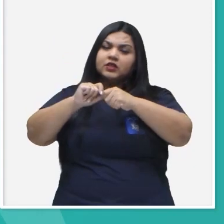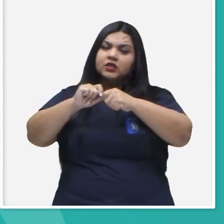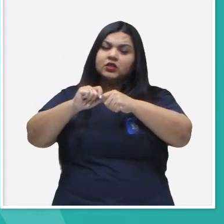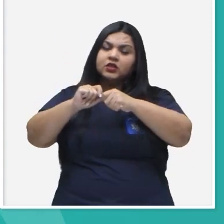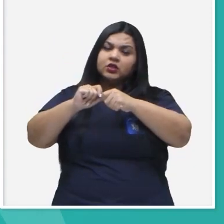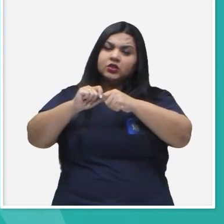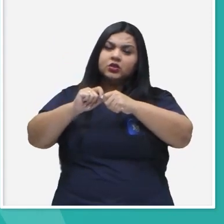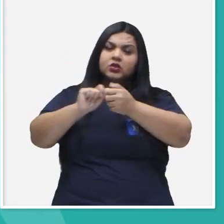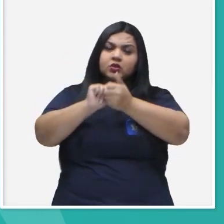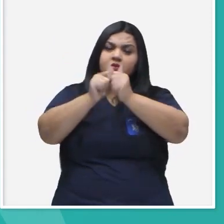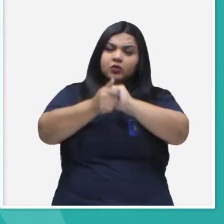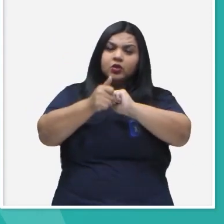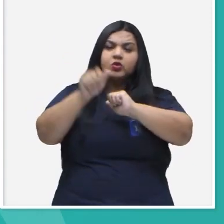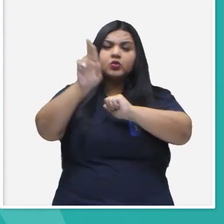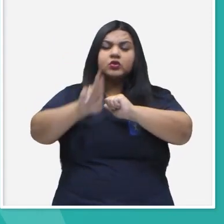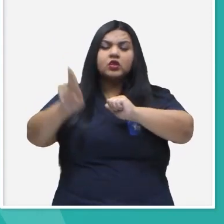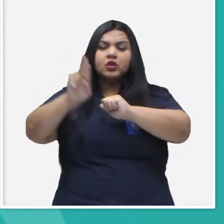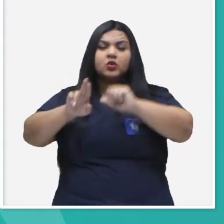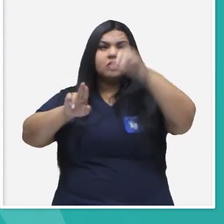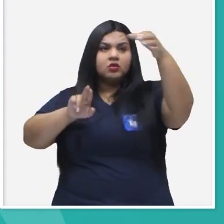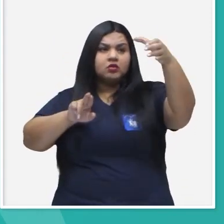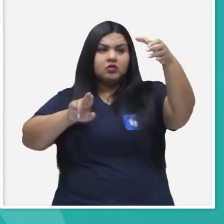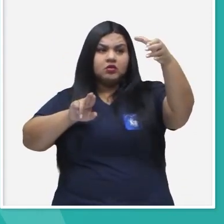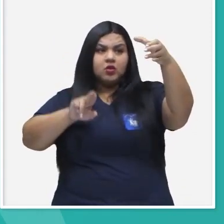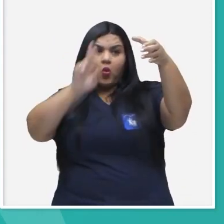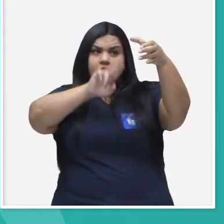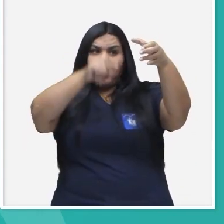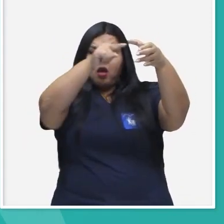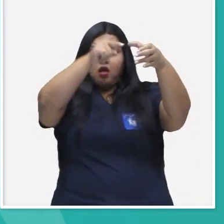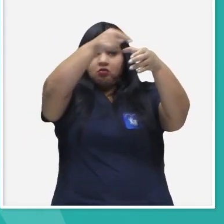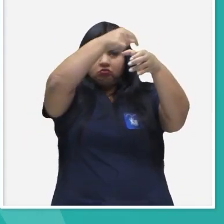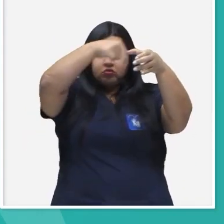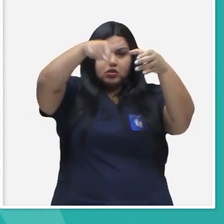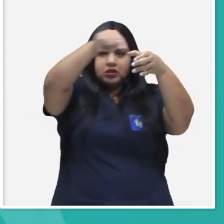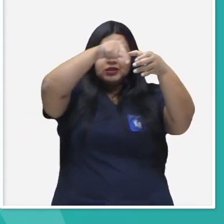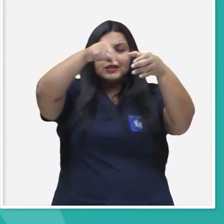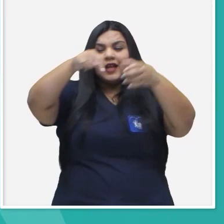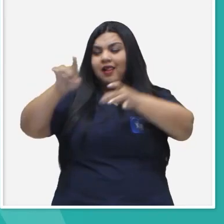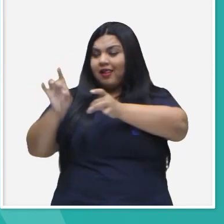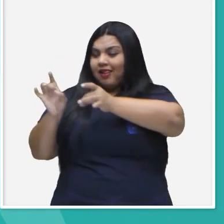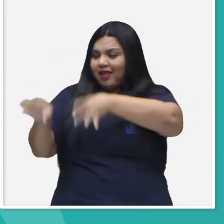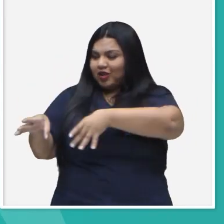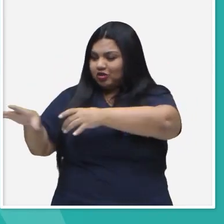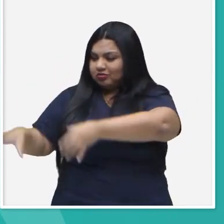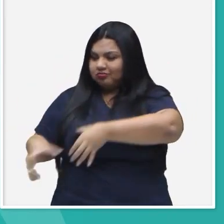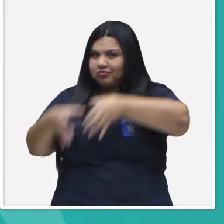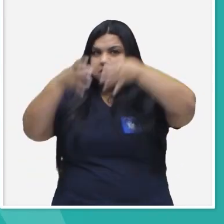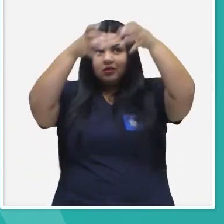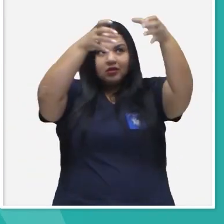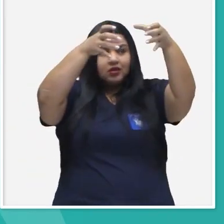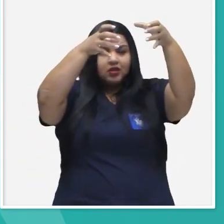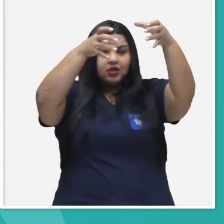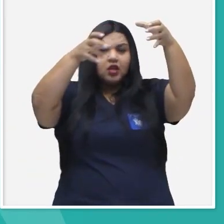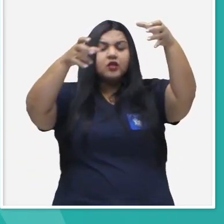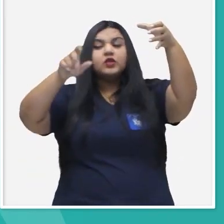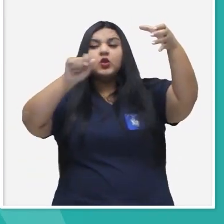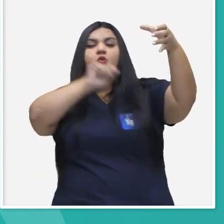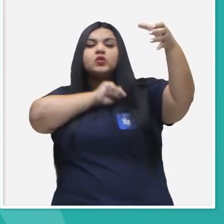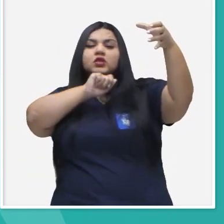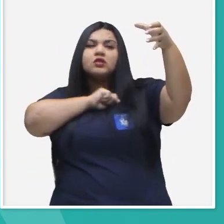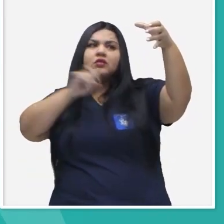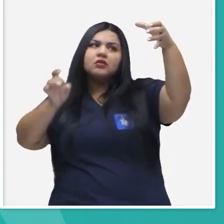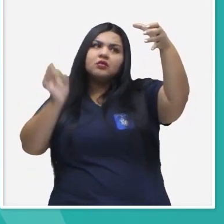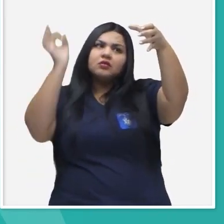jogo usando o quê? Uma cesta de lixo para que os alunos fizessem